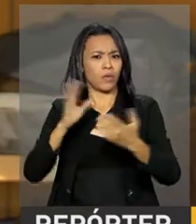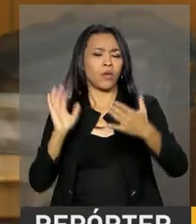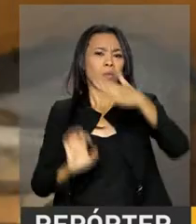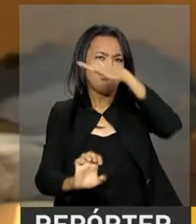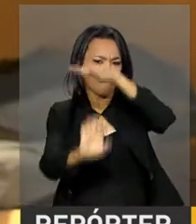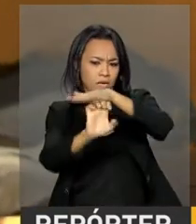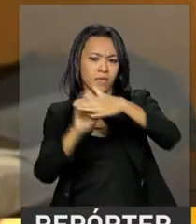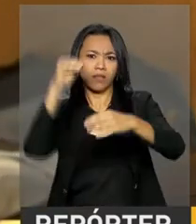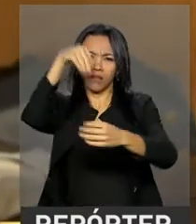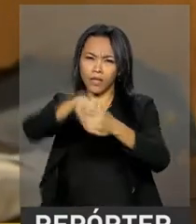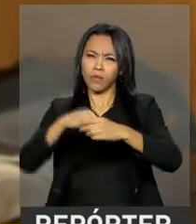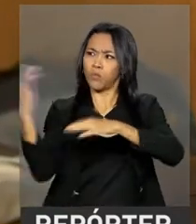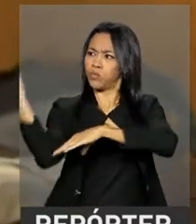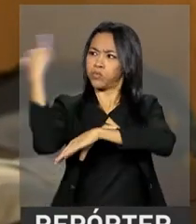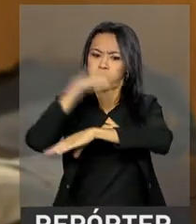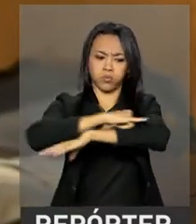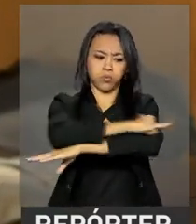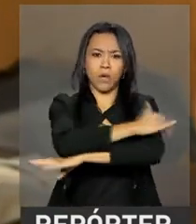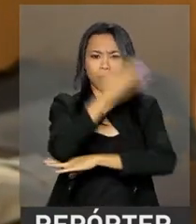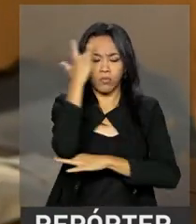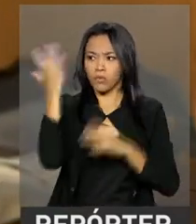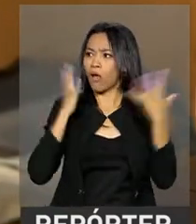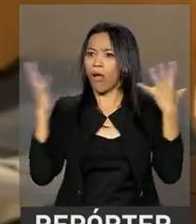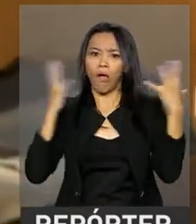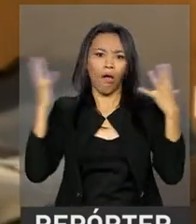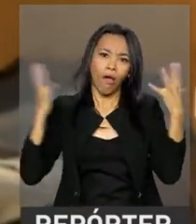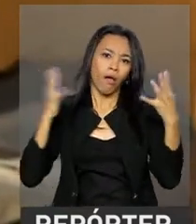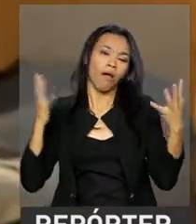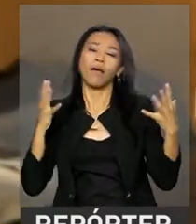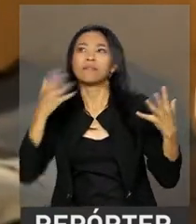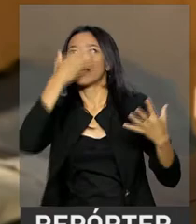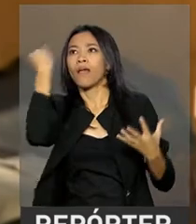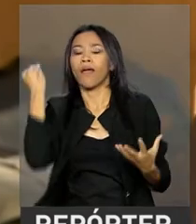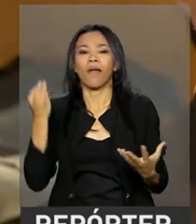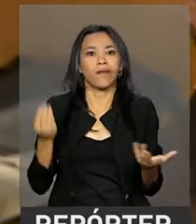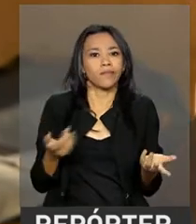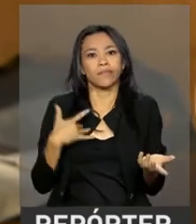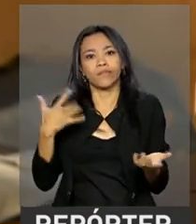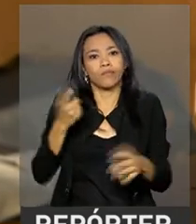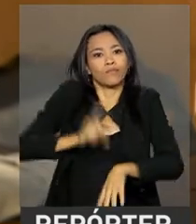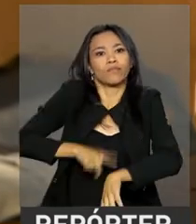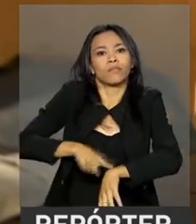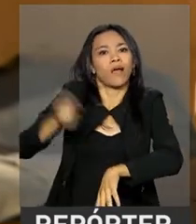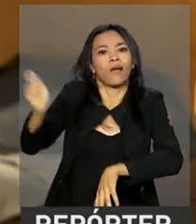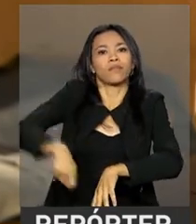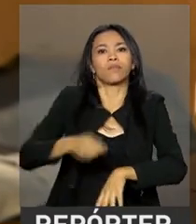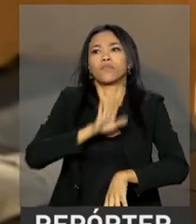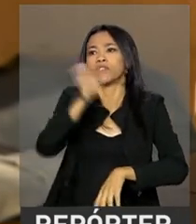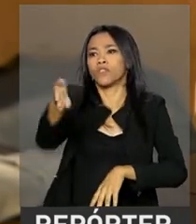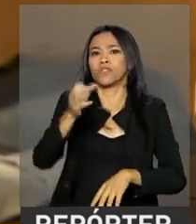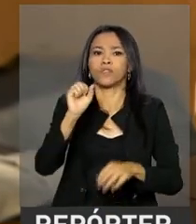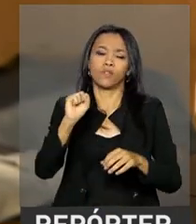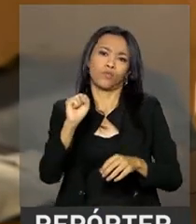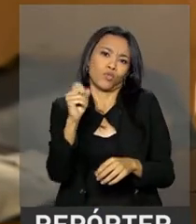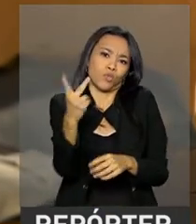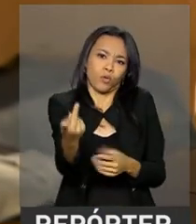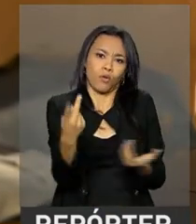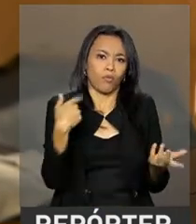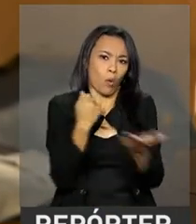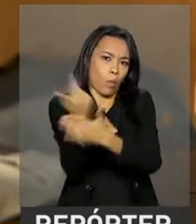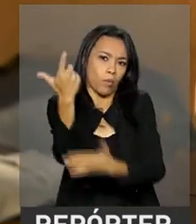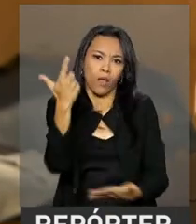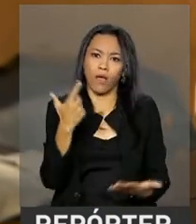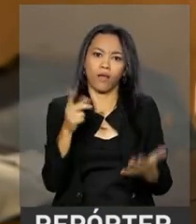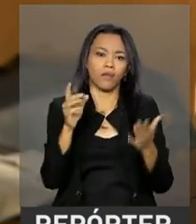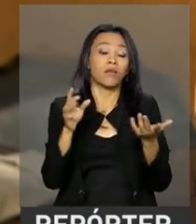na correria do dia a dia explica acabam conhecimento e ou não dá tempo de passar em um shopping em uma loja de rua então